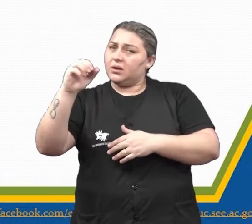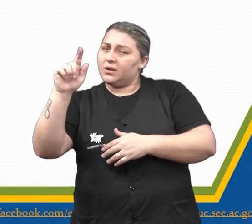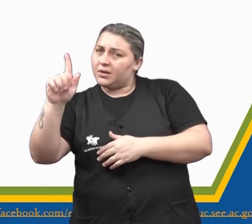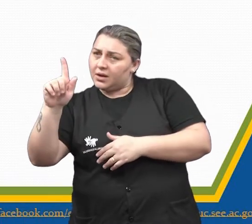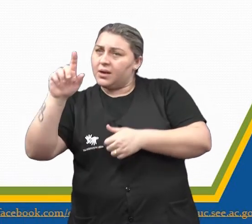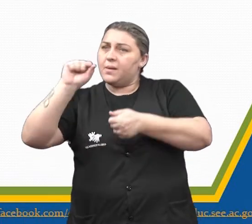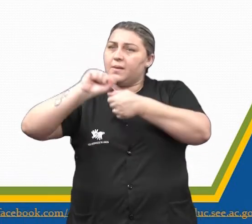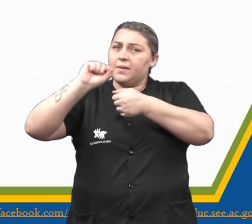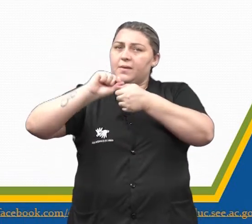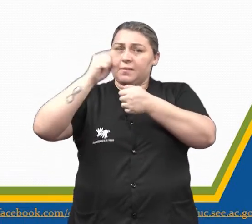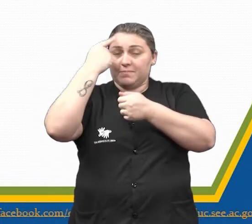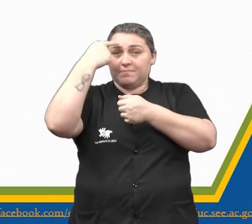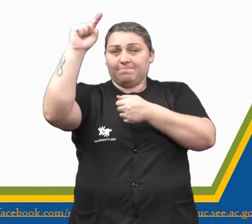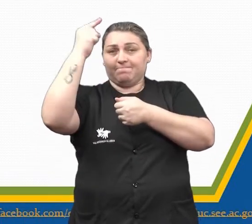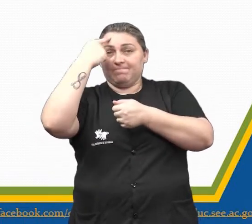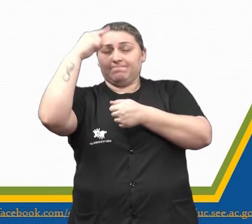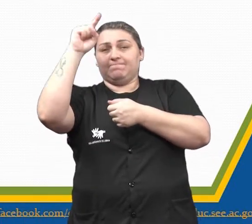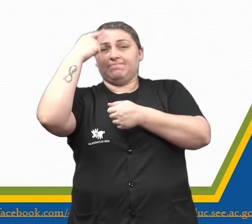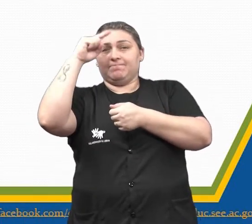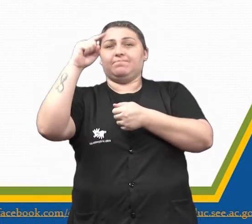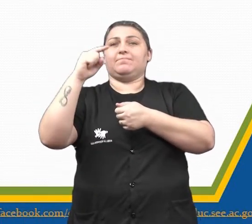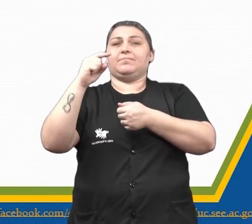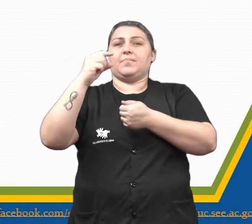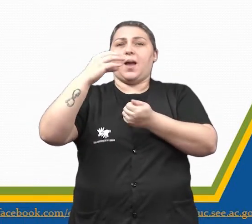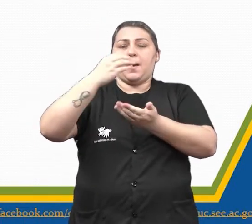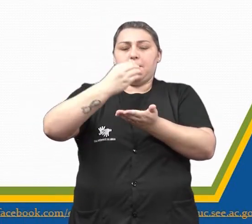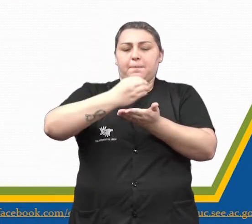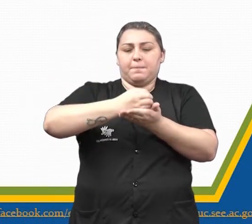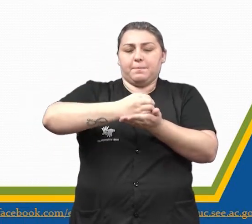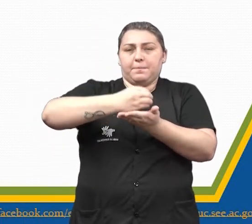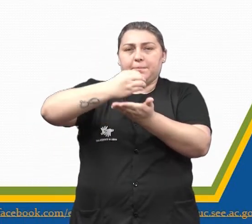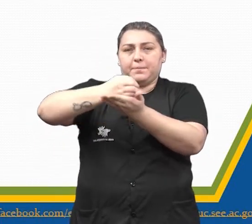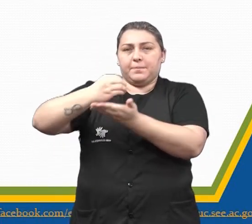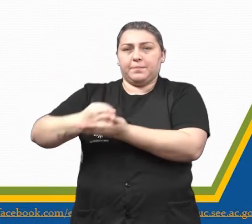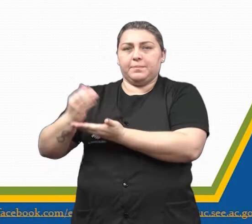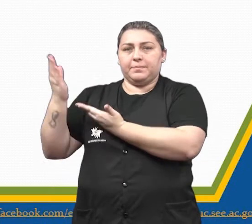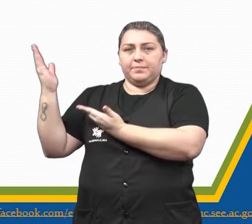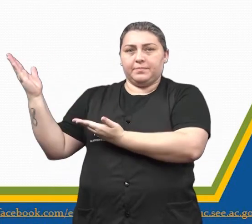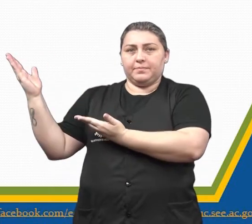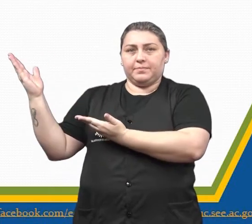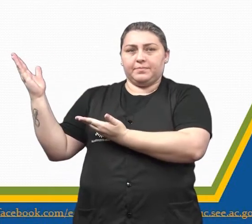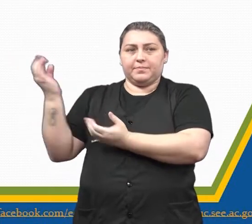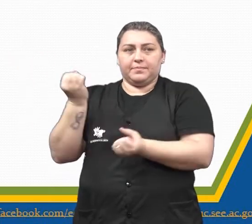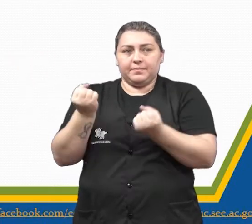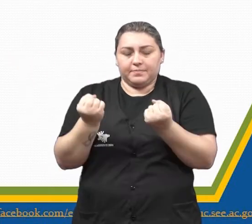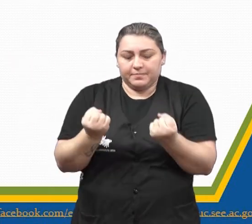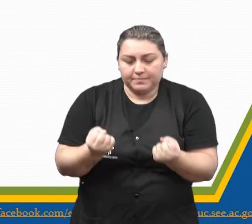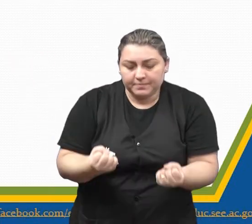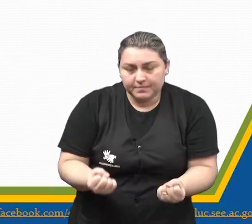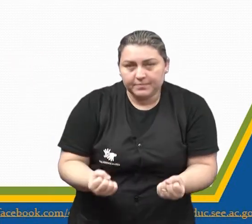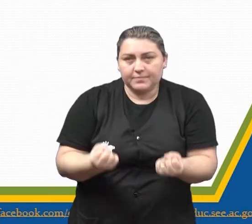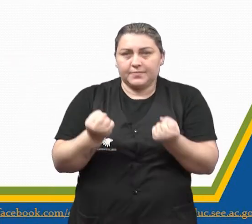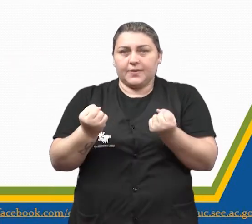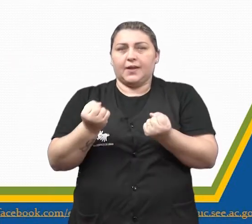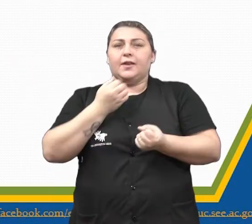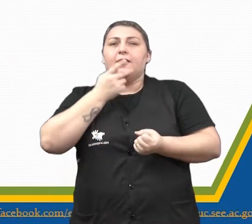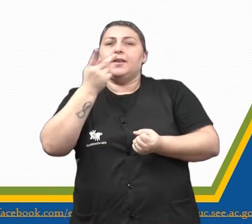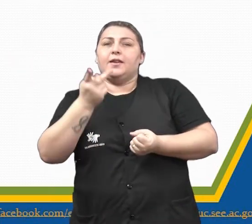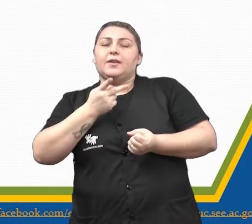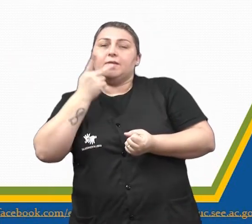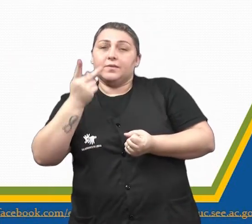foram criando esses pezinhos, né, que tava cada um desse pezinho, ele